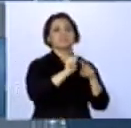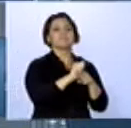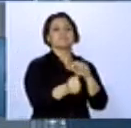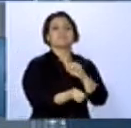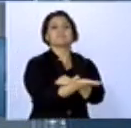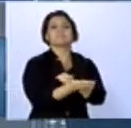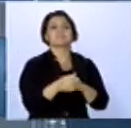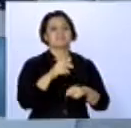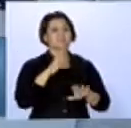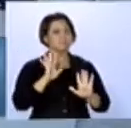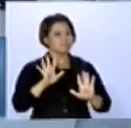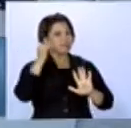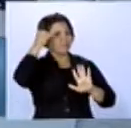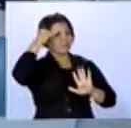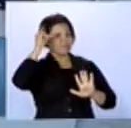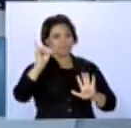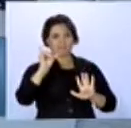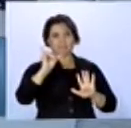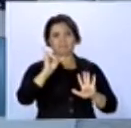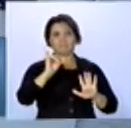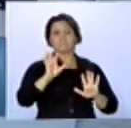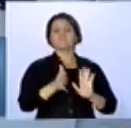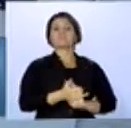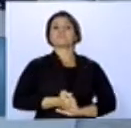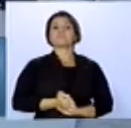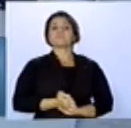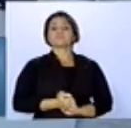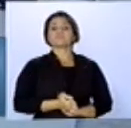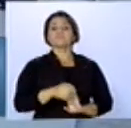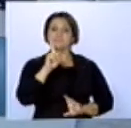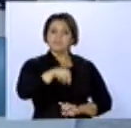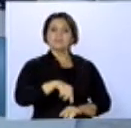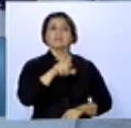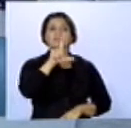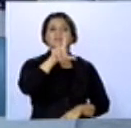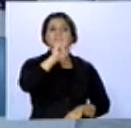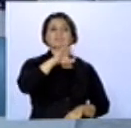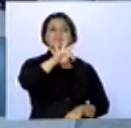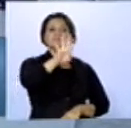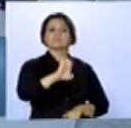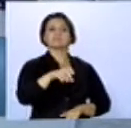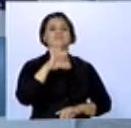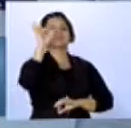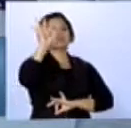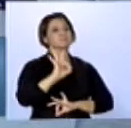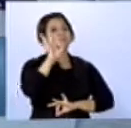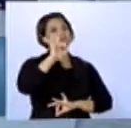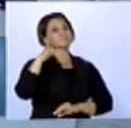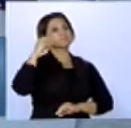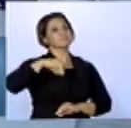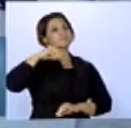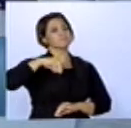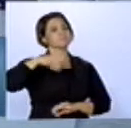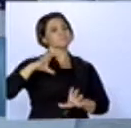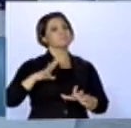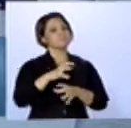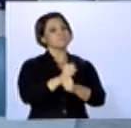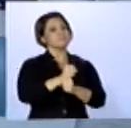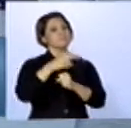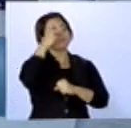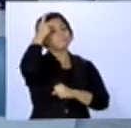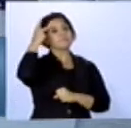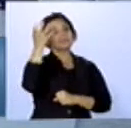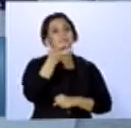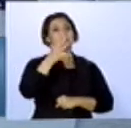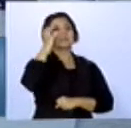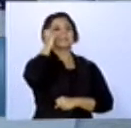eu consigo compreender de você colocar um um limite que seja proporcional a renda do doador